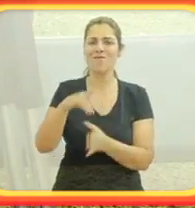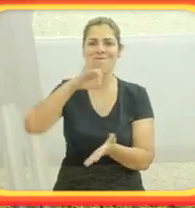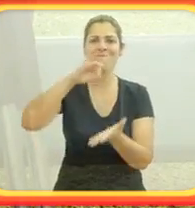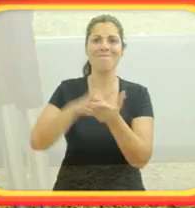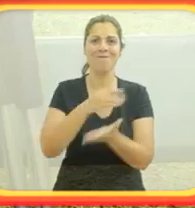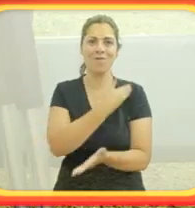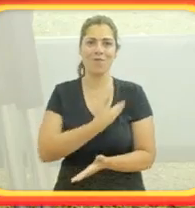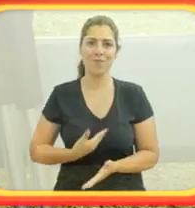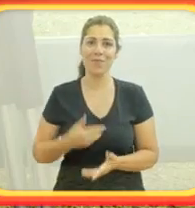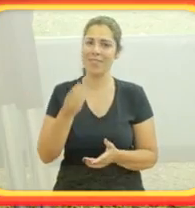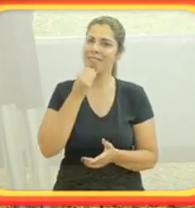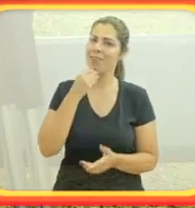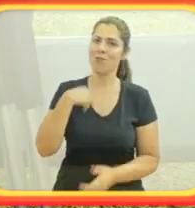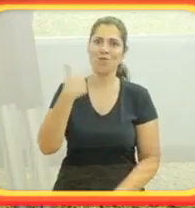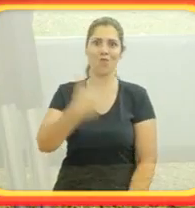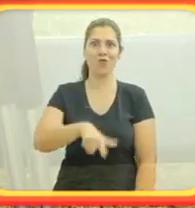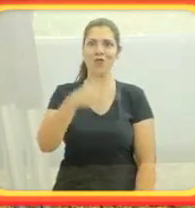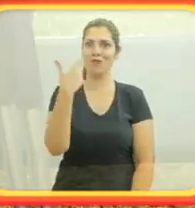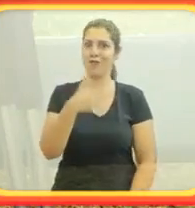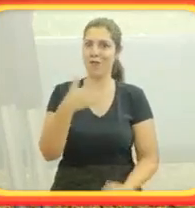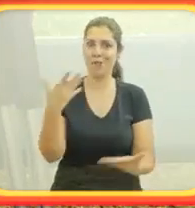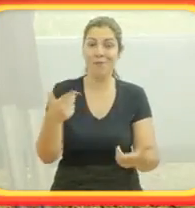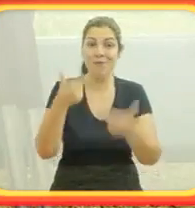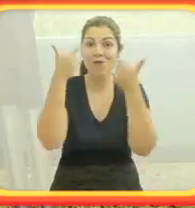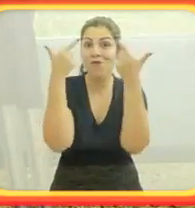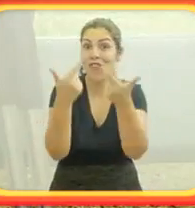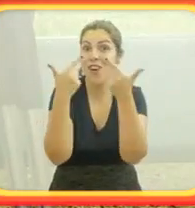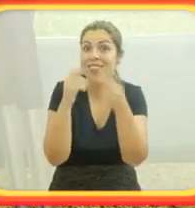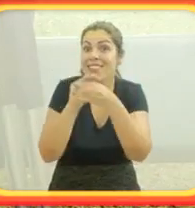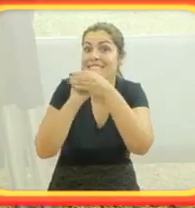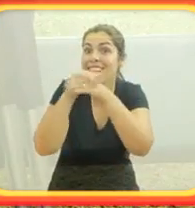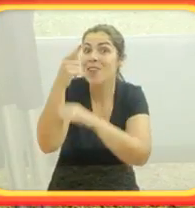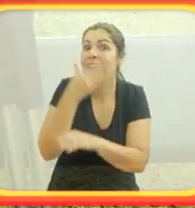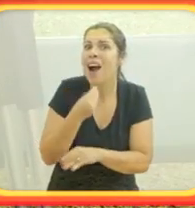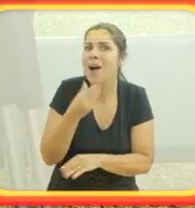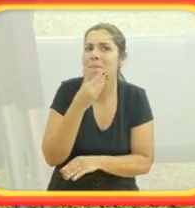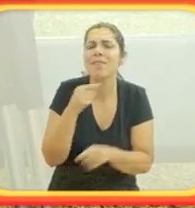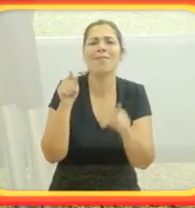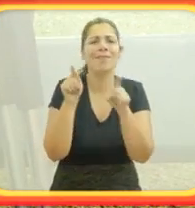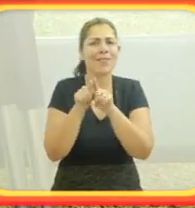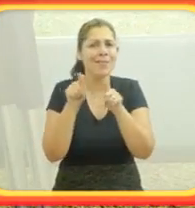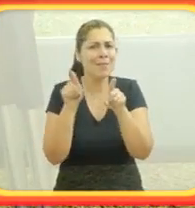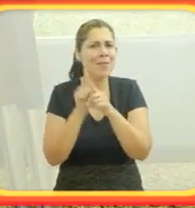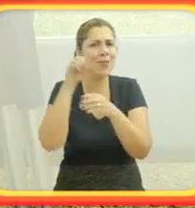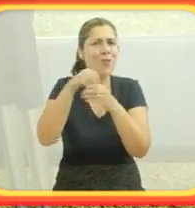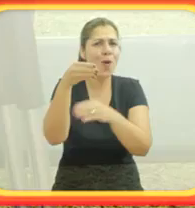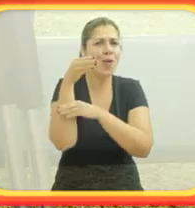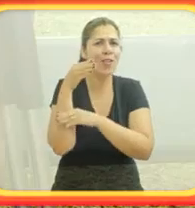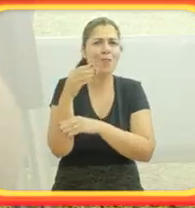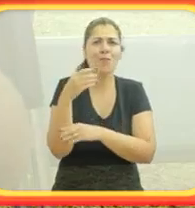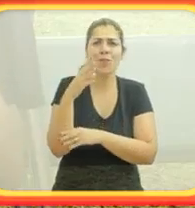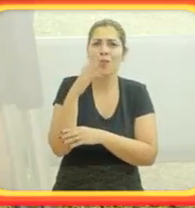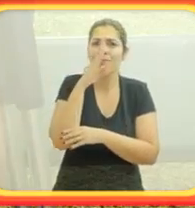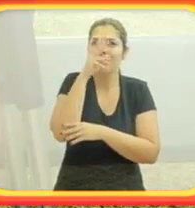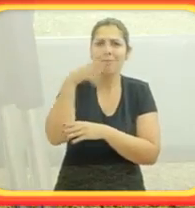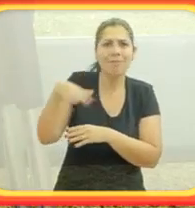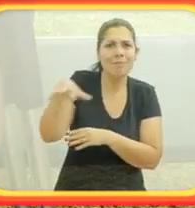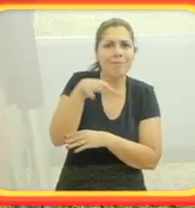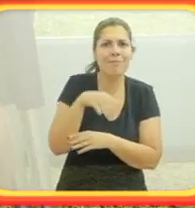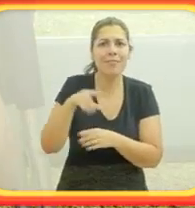não tinha. E aí a sorte que era à noite. E o rapaz também do hotel,